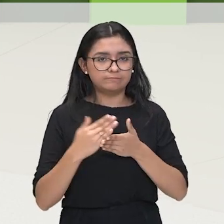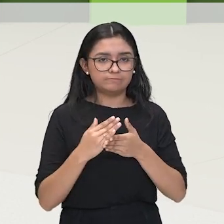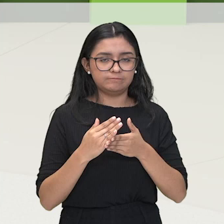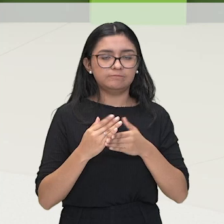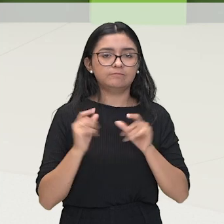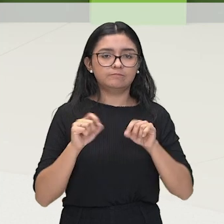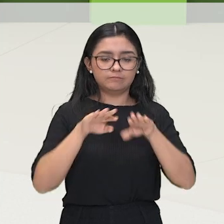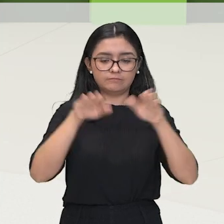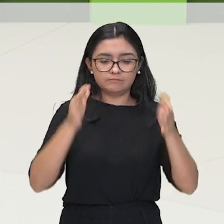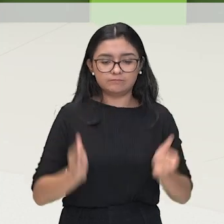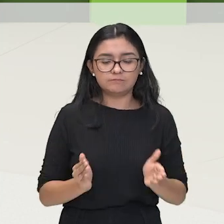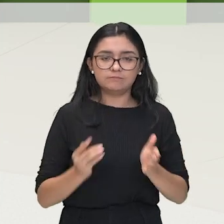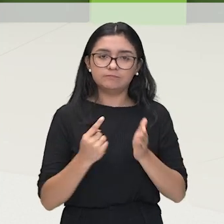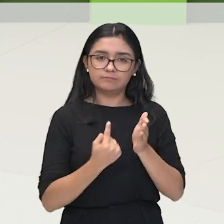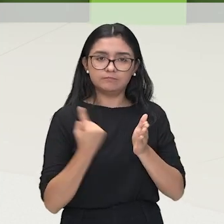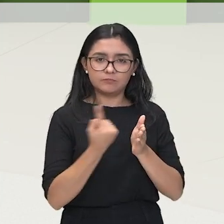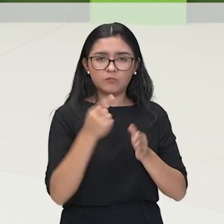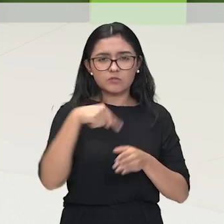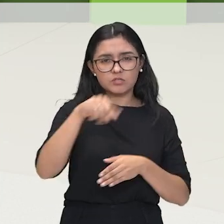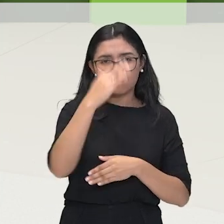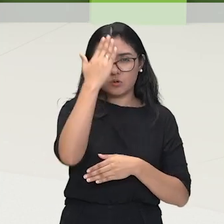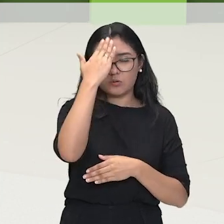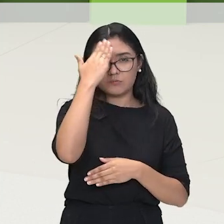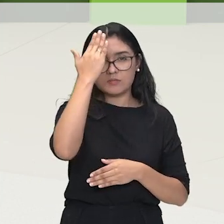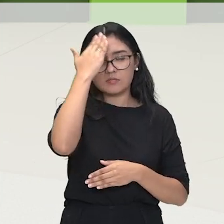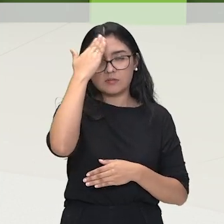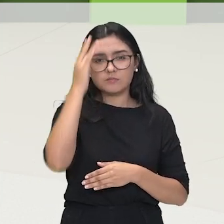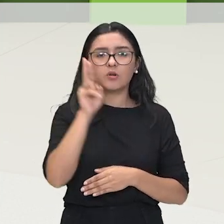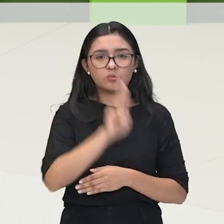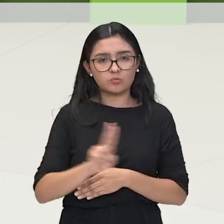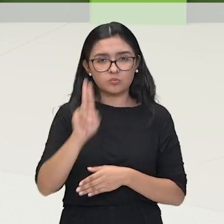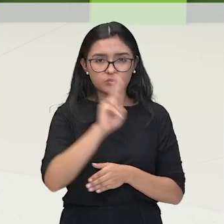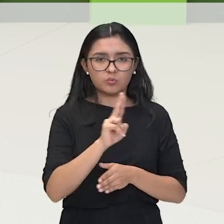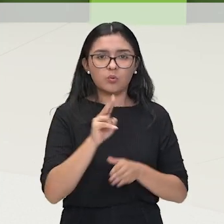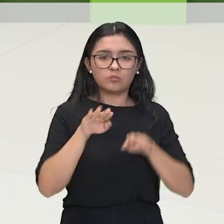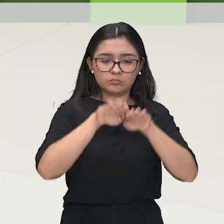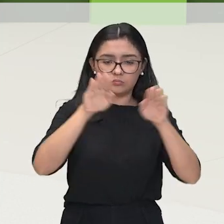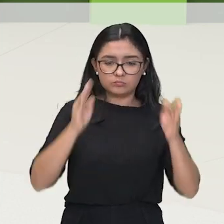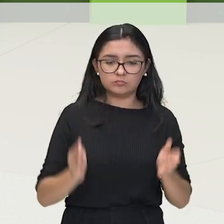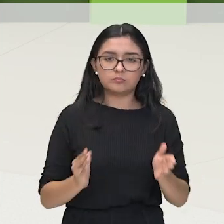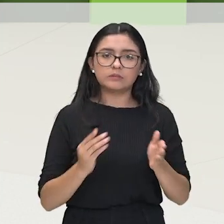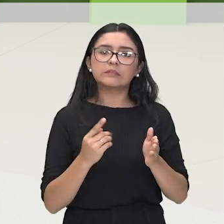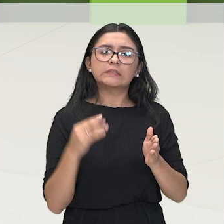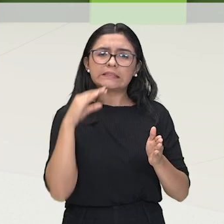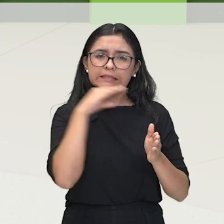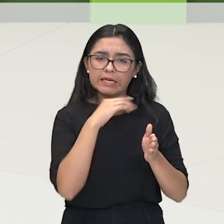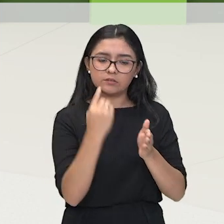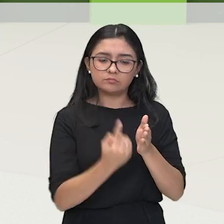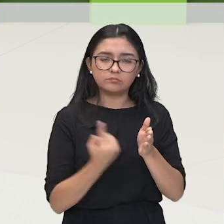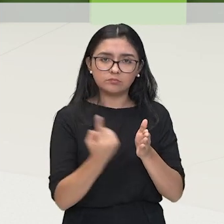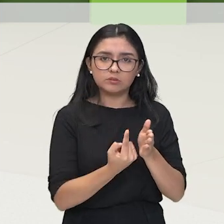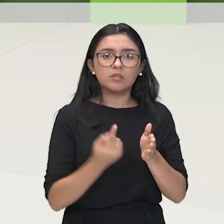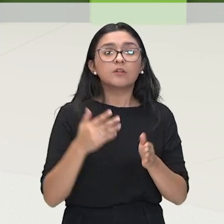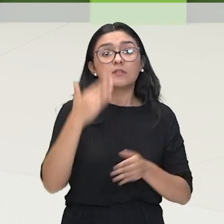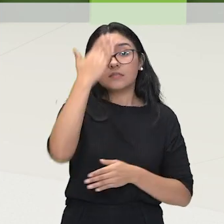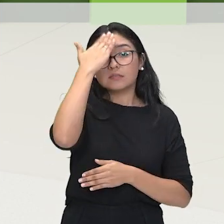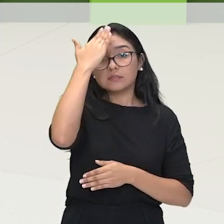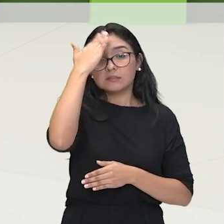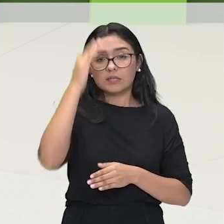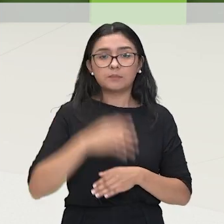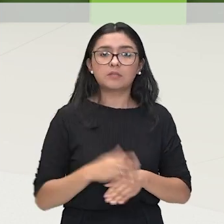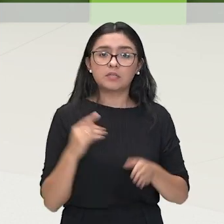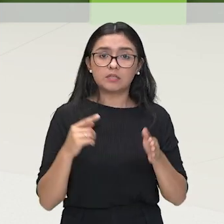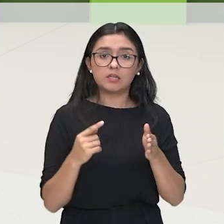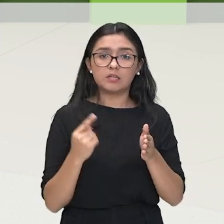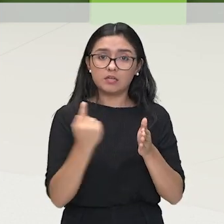água. Ei, tu já usou um aparelho de micro-ondas? Se tu já usou o aparelho de micro-ondas, então tu sabe que ele